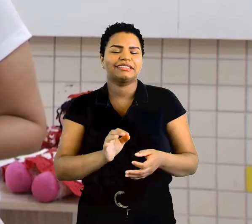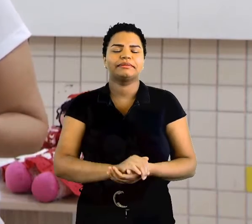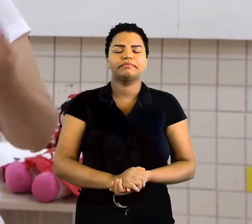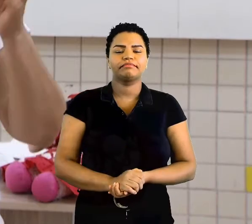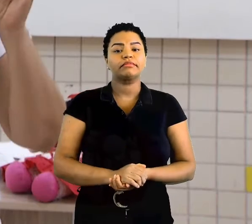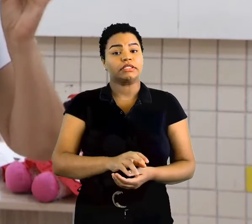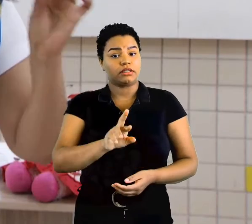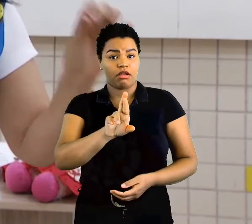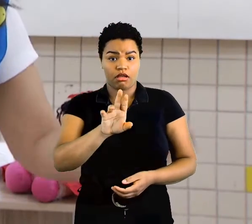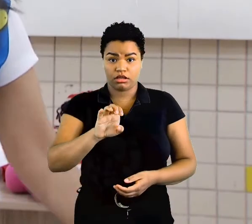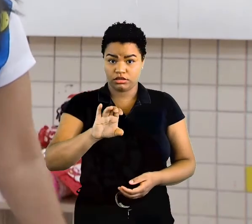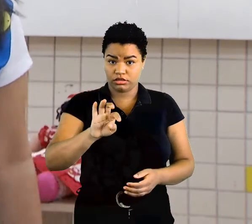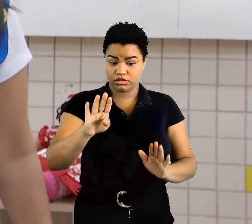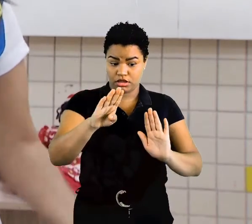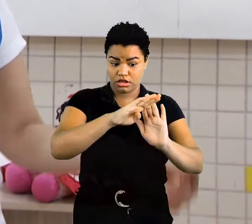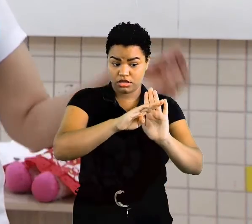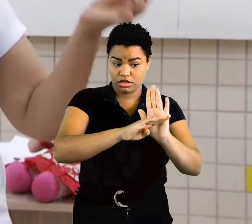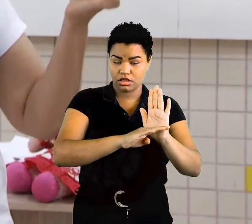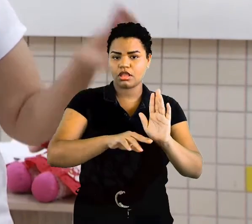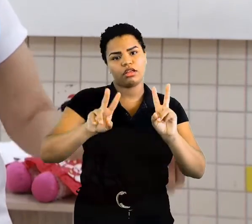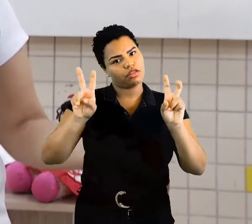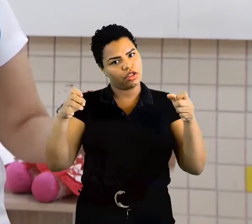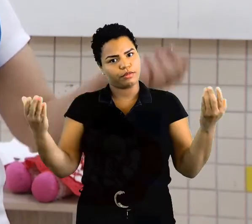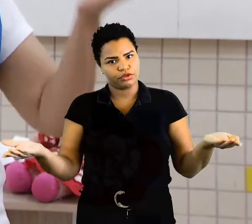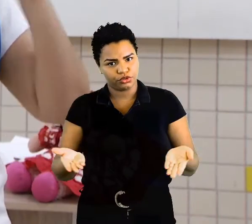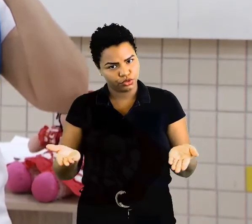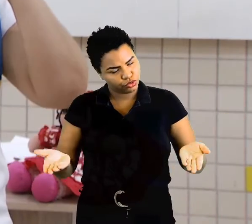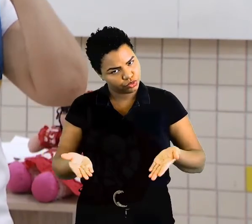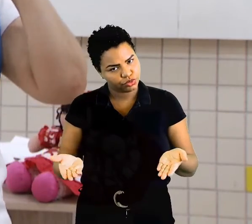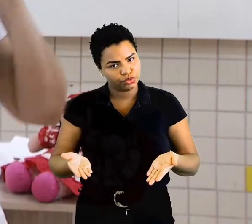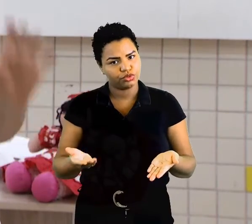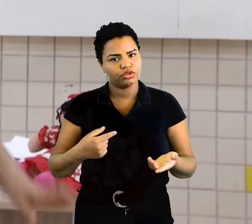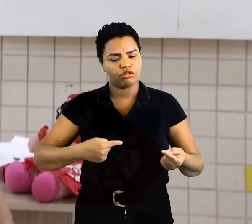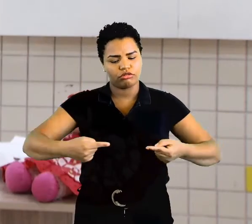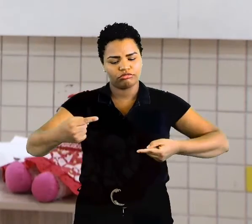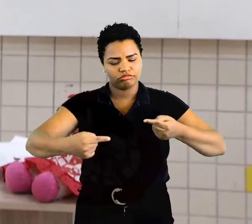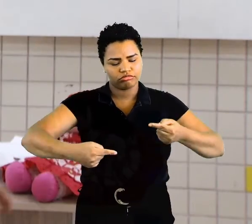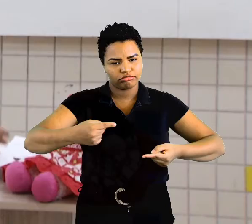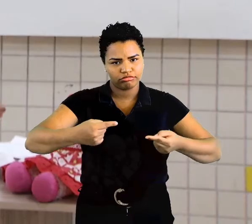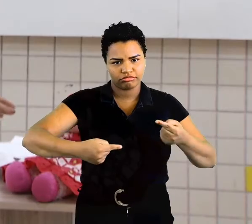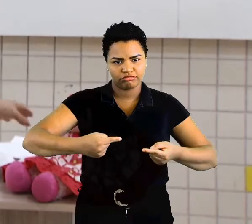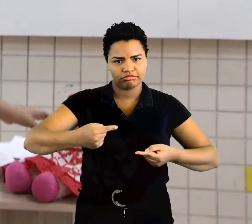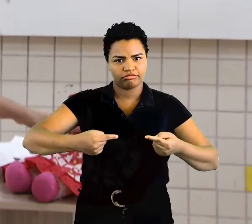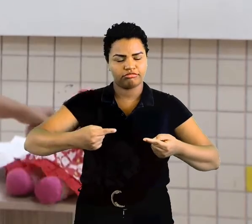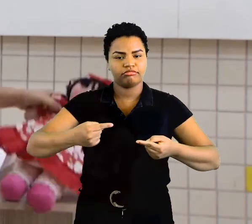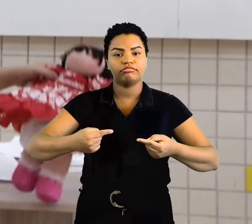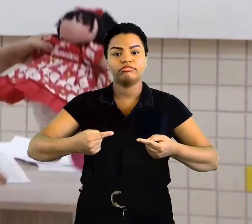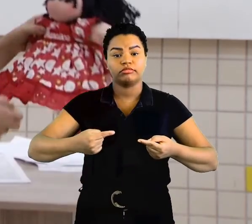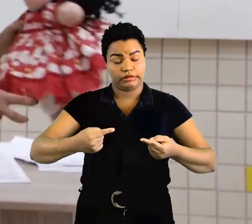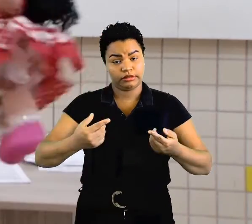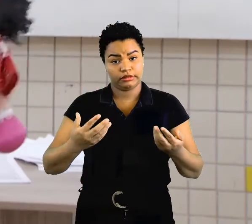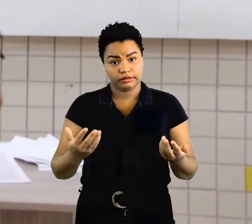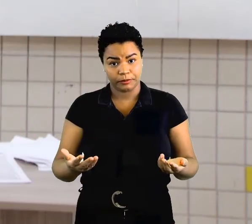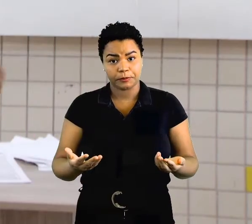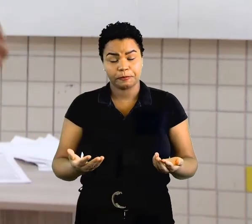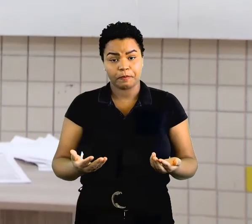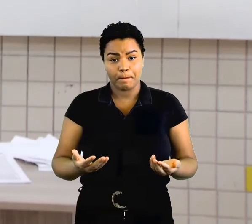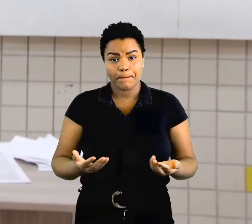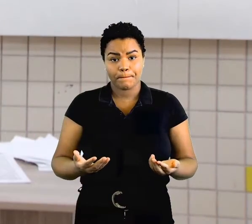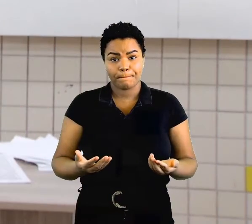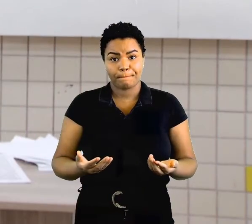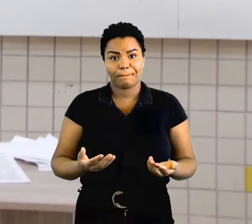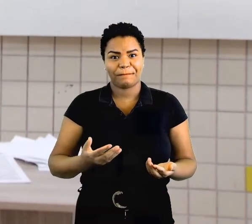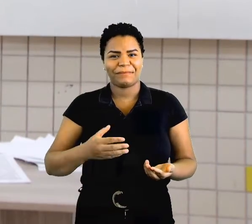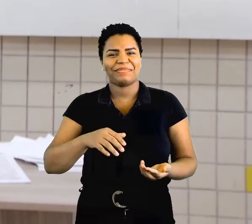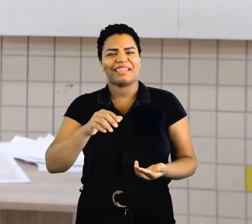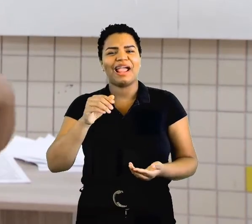de hoje, que nós debatemos aqui, que nós falamos, que estamos curtindo e que a Francisquinha, como